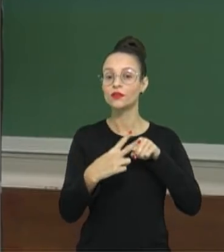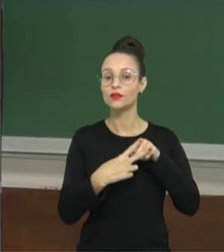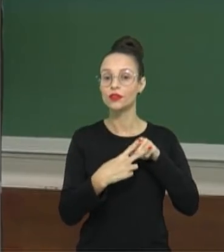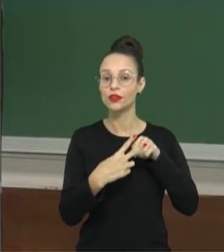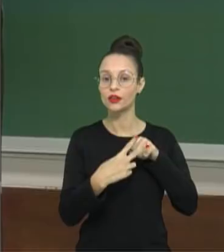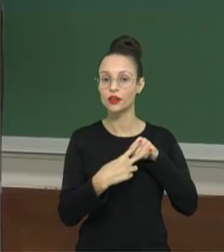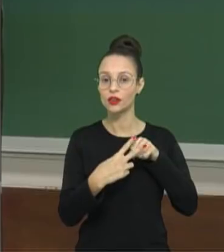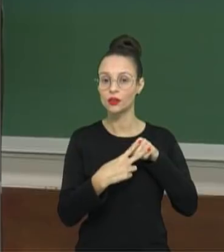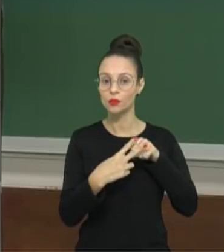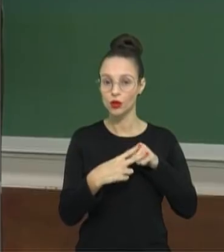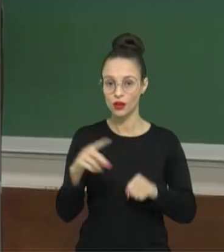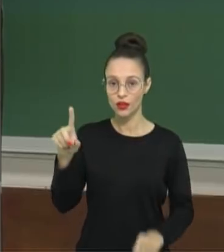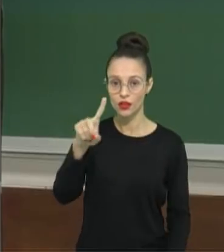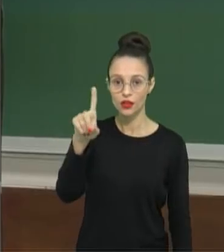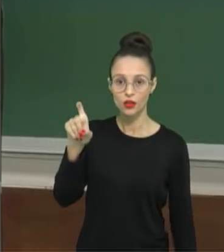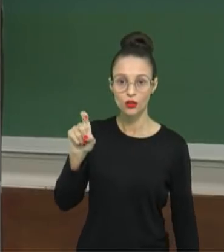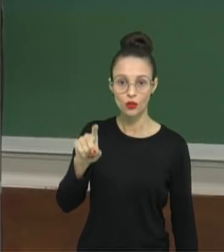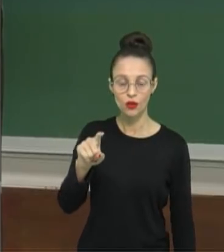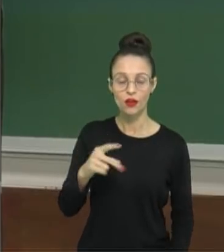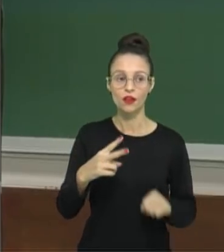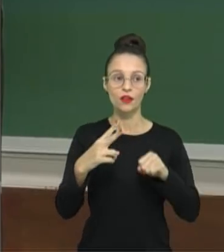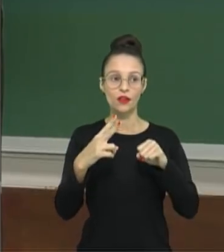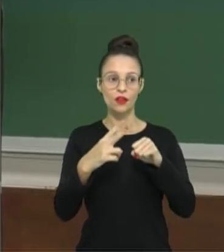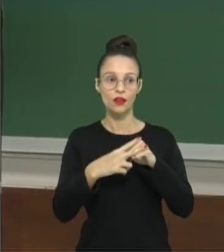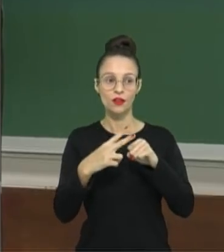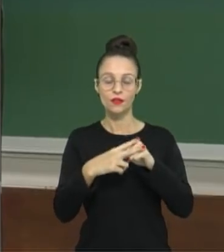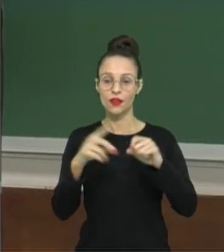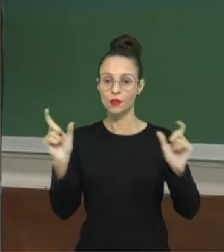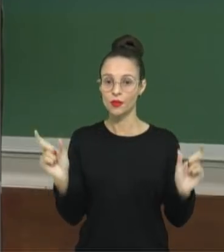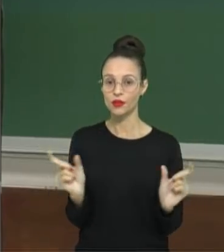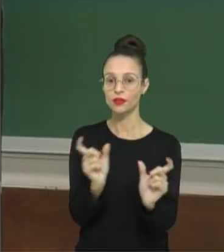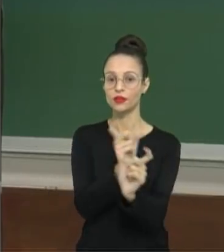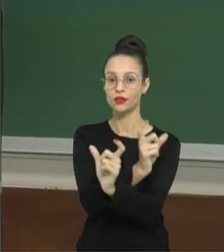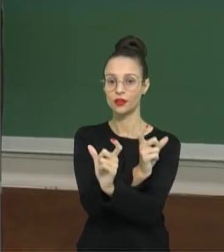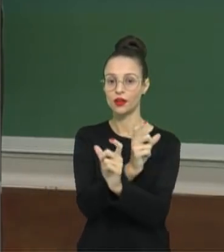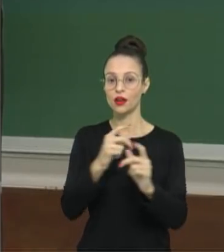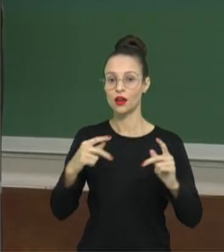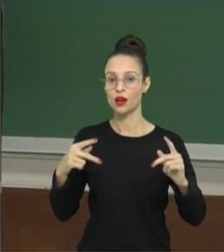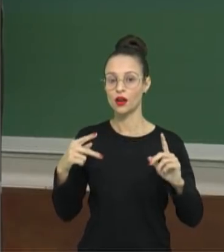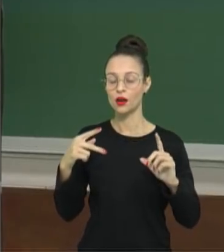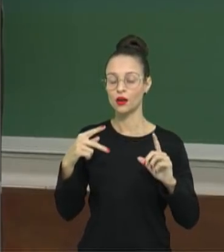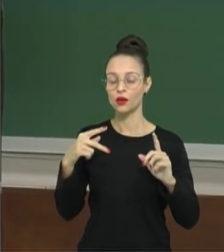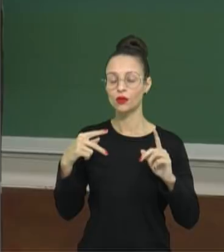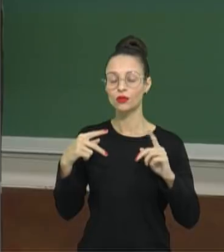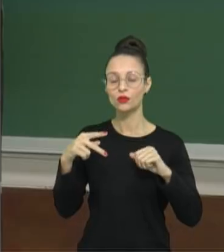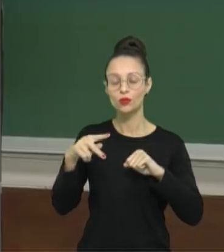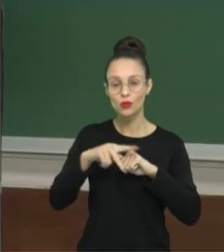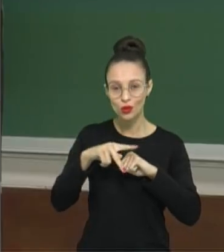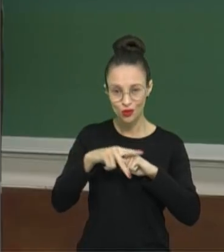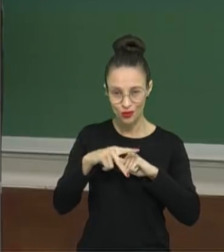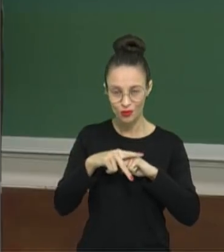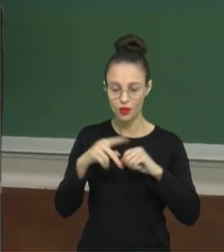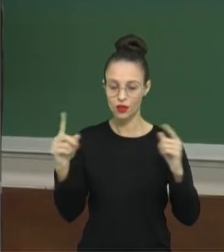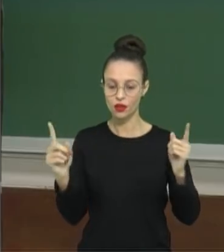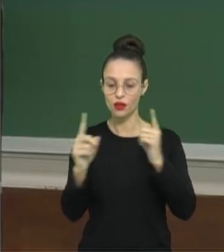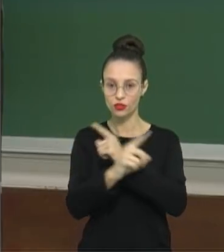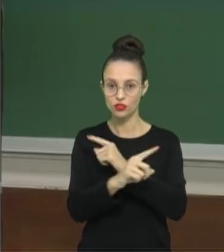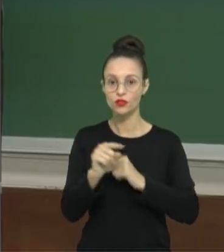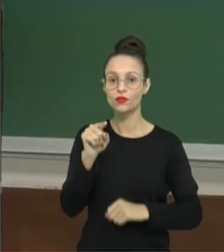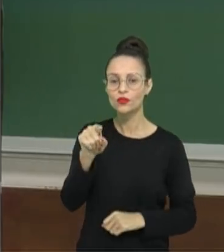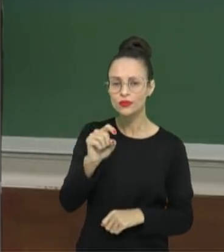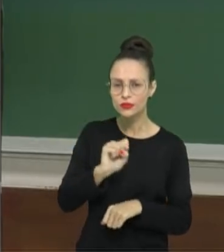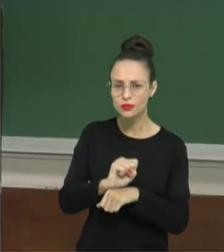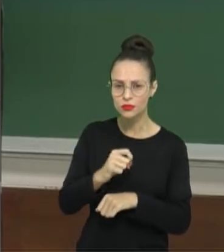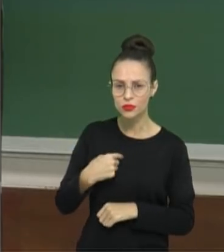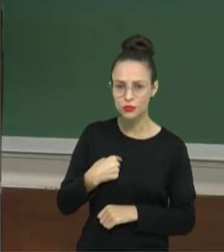Lembra quando é interrogativa? O verbo vem antes do meu pronome. Você está esperando por